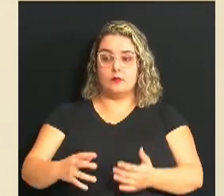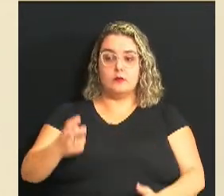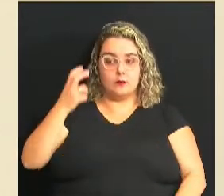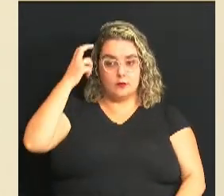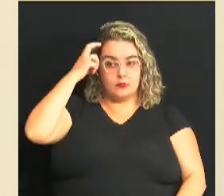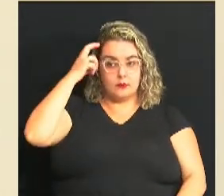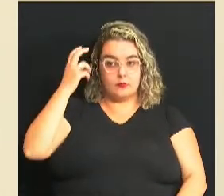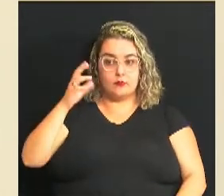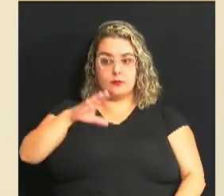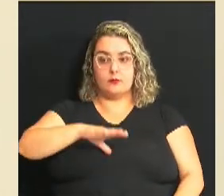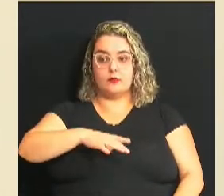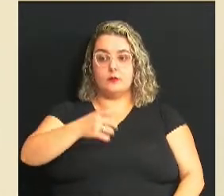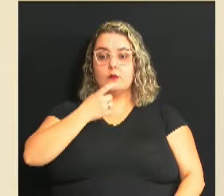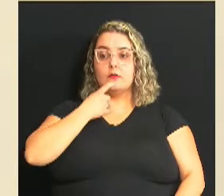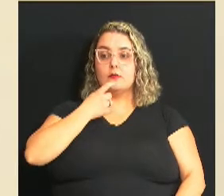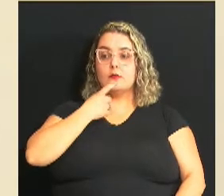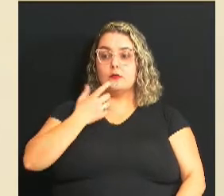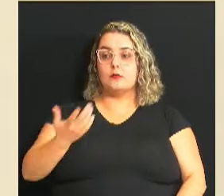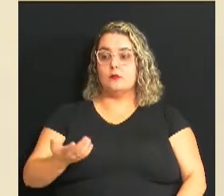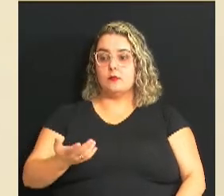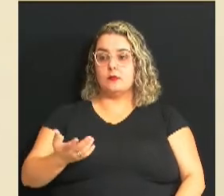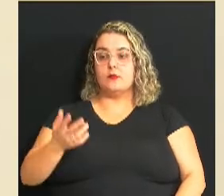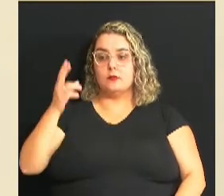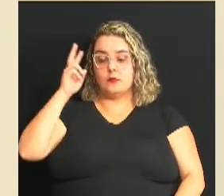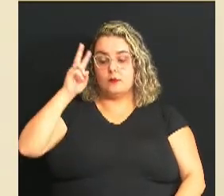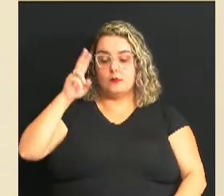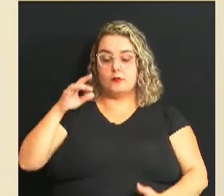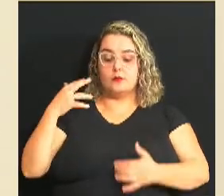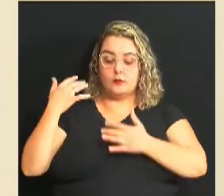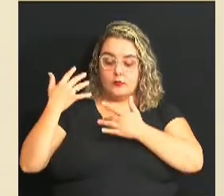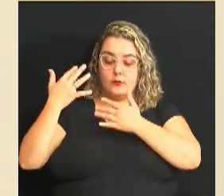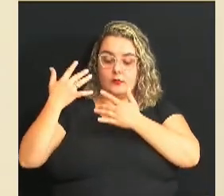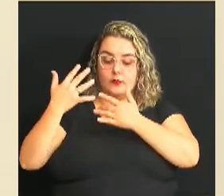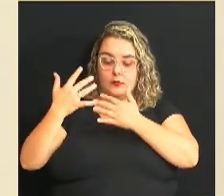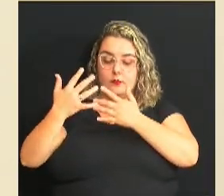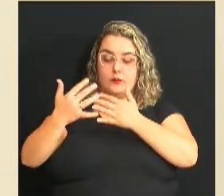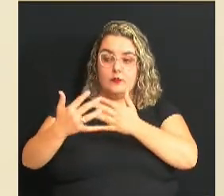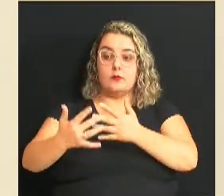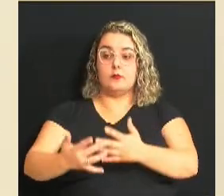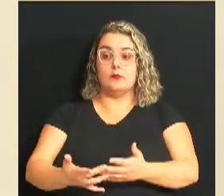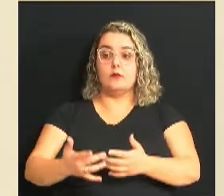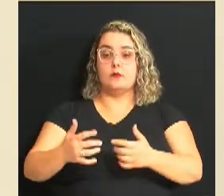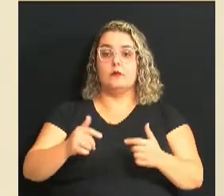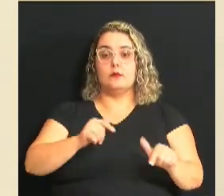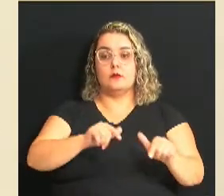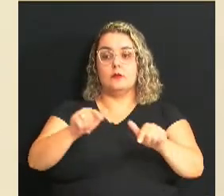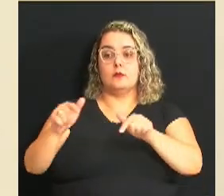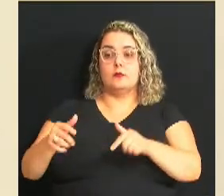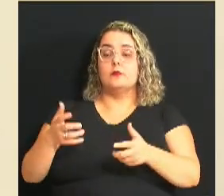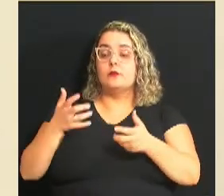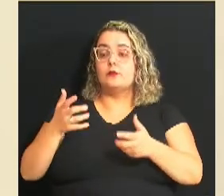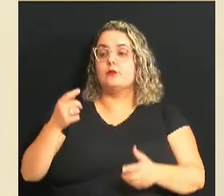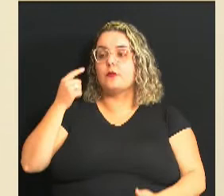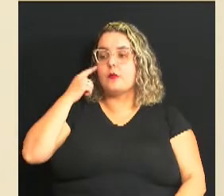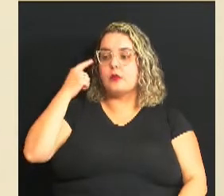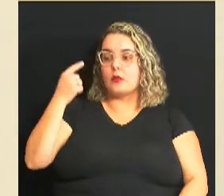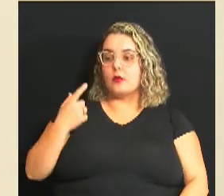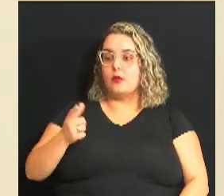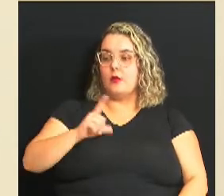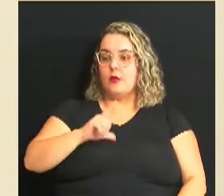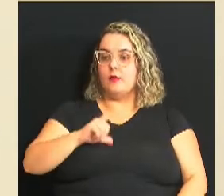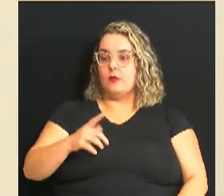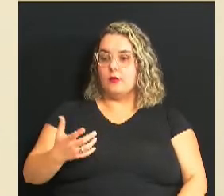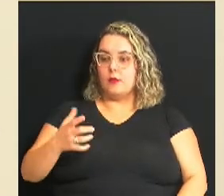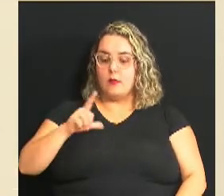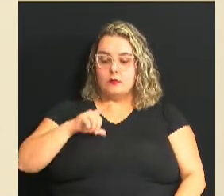queria ver, a gente foi lembrando aqui de alguns dos espaços, eu queria ter uma noção, há um